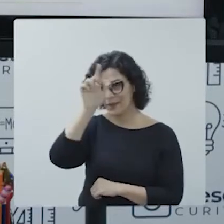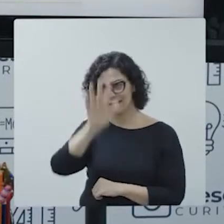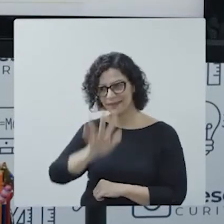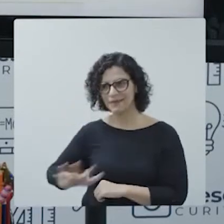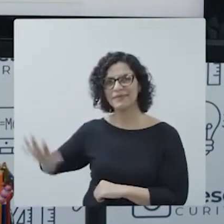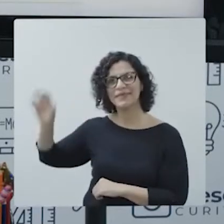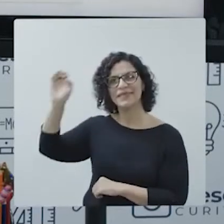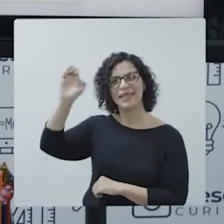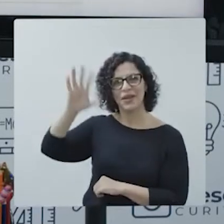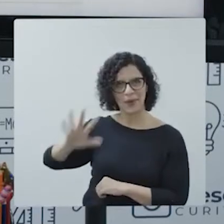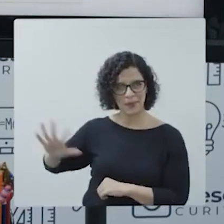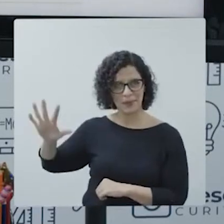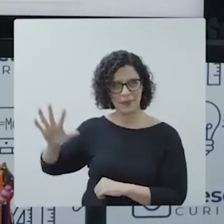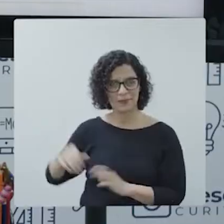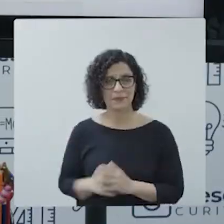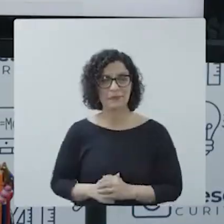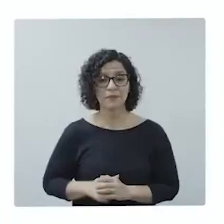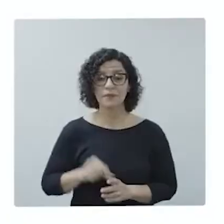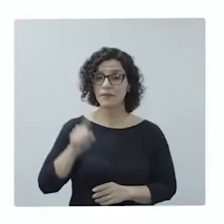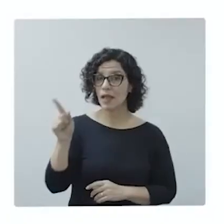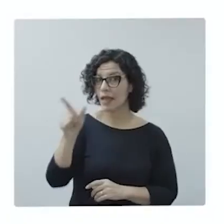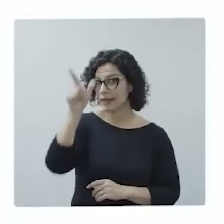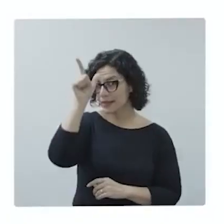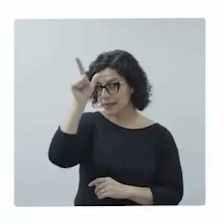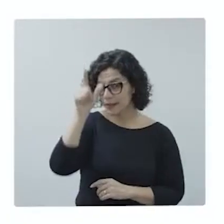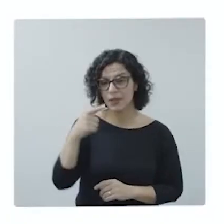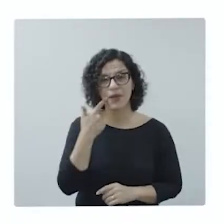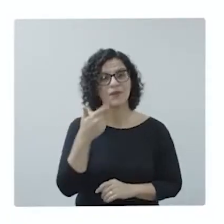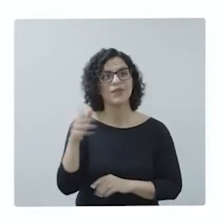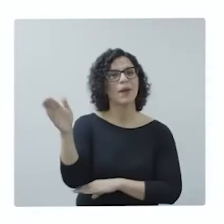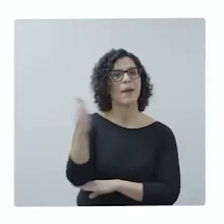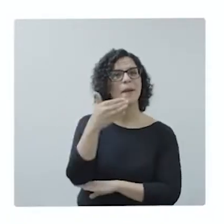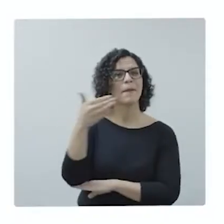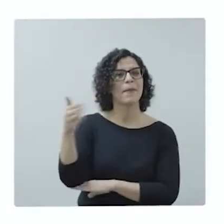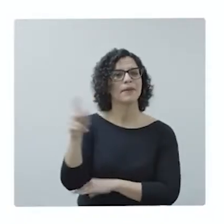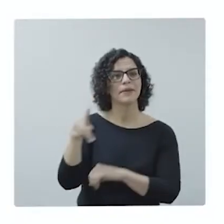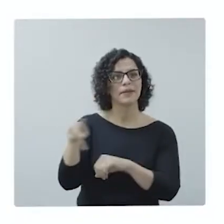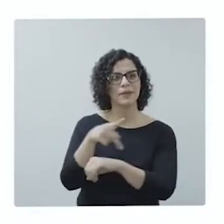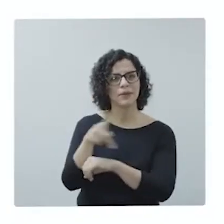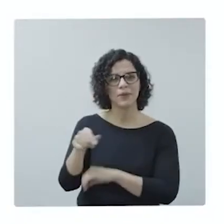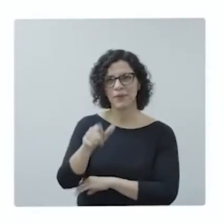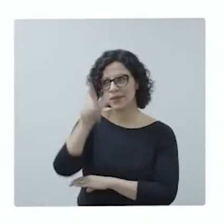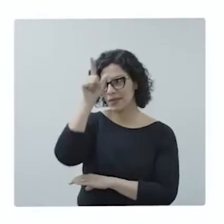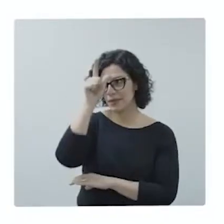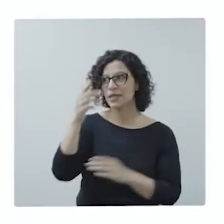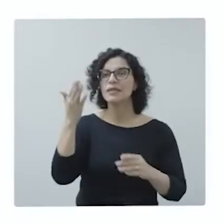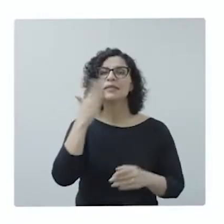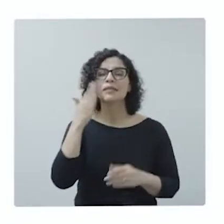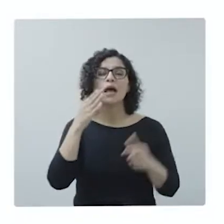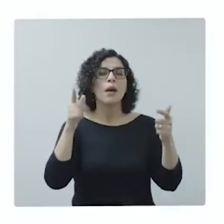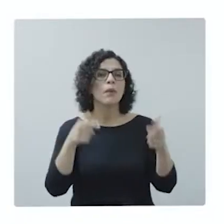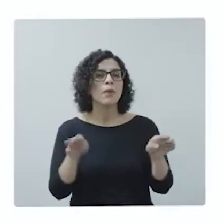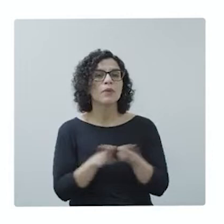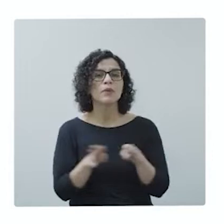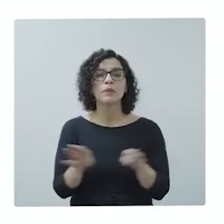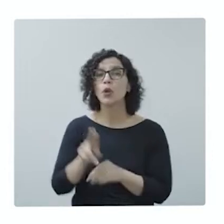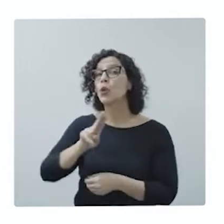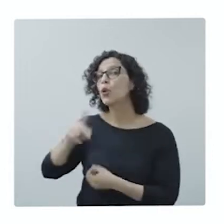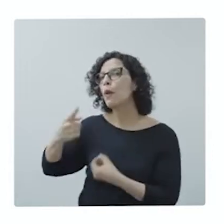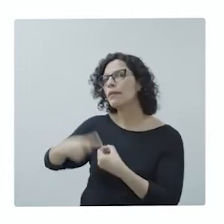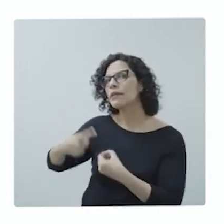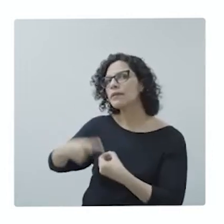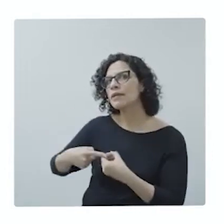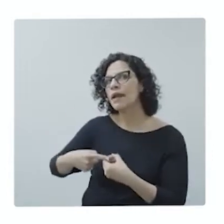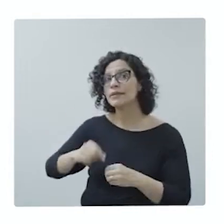da Europa. Então, lá na Alemanha, essa é a bandeira da Alemanha. E sabe aonde, qual o nome